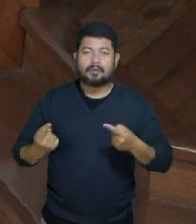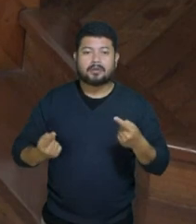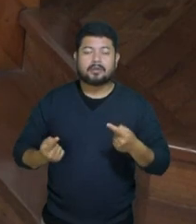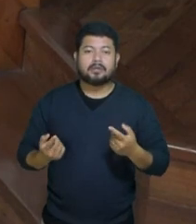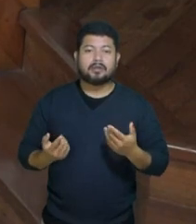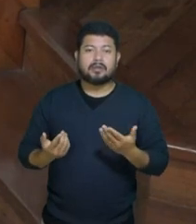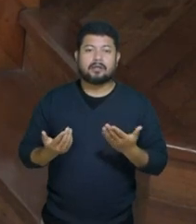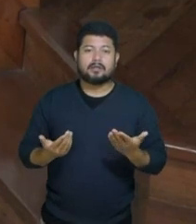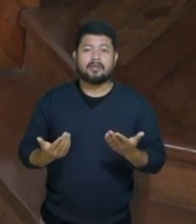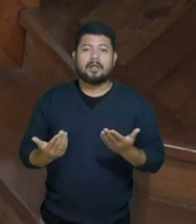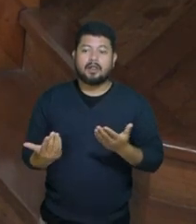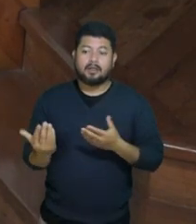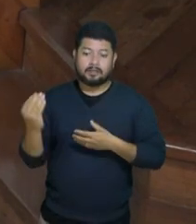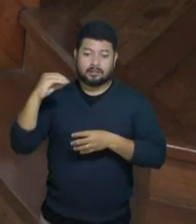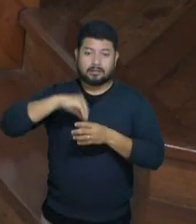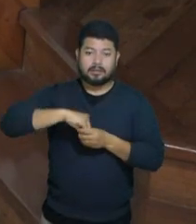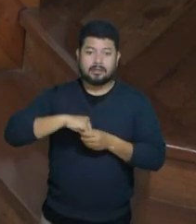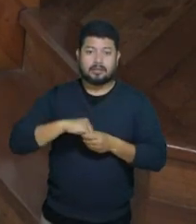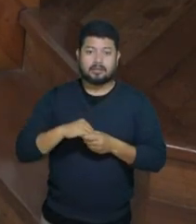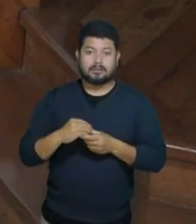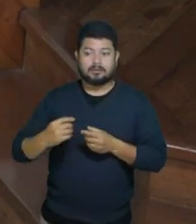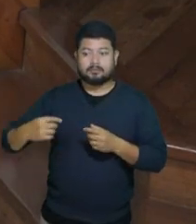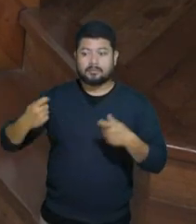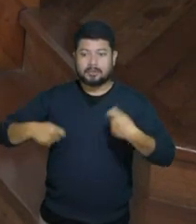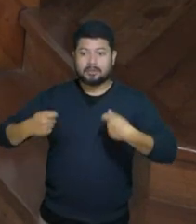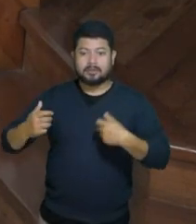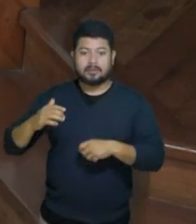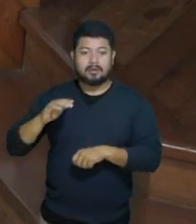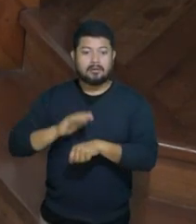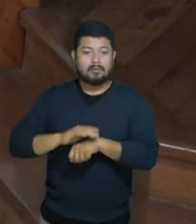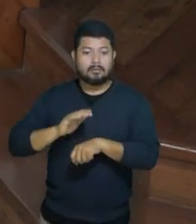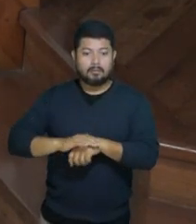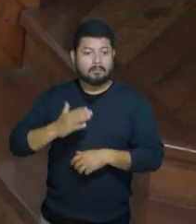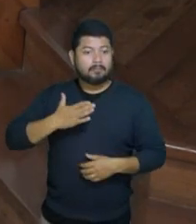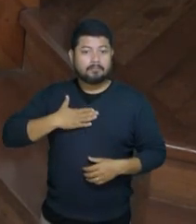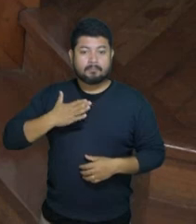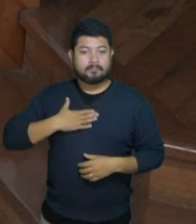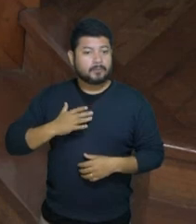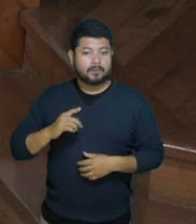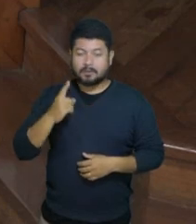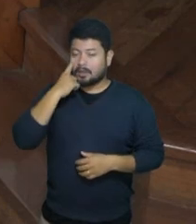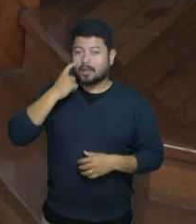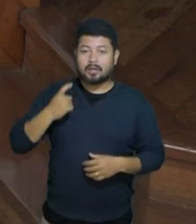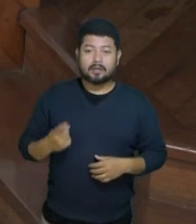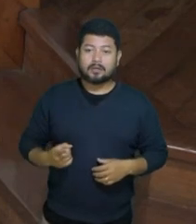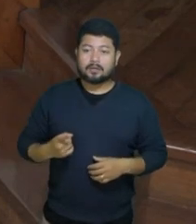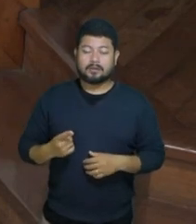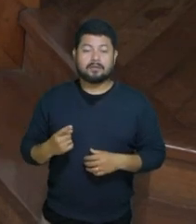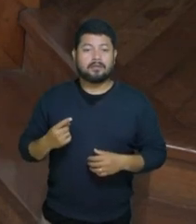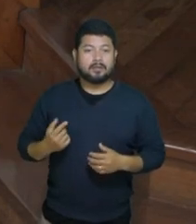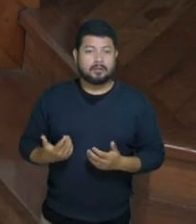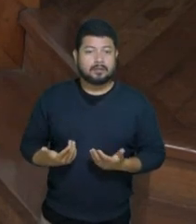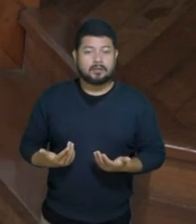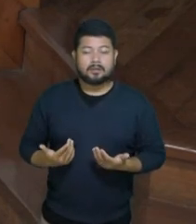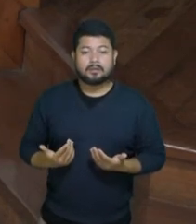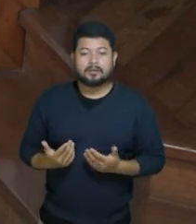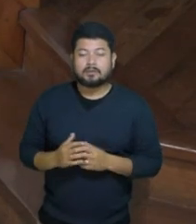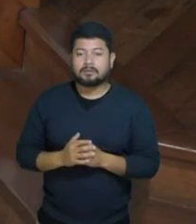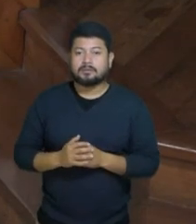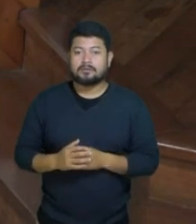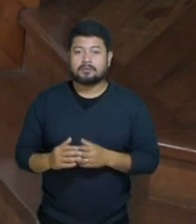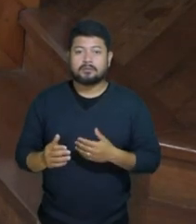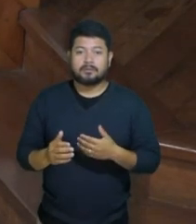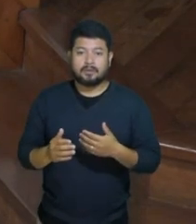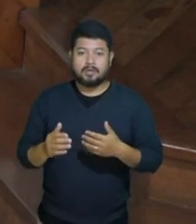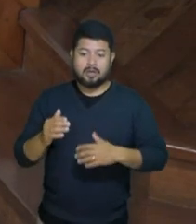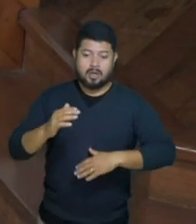Para você mesmo. É o que te interessa mais. Então, como que a gente iniciar essa conversa sobre as mudanças climáticas, né? Então, qualquer ação